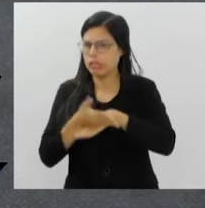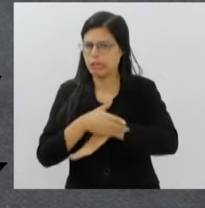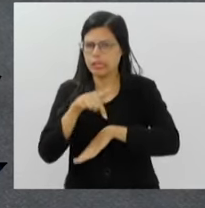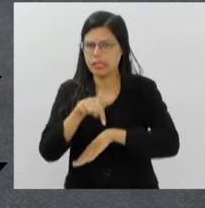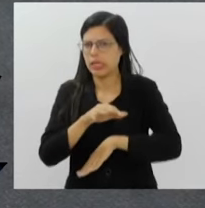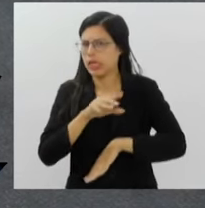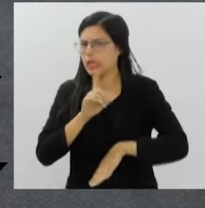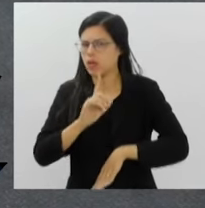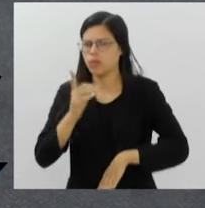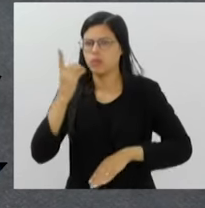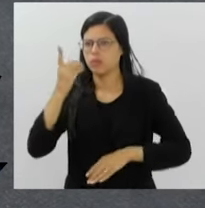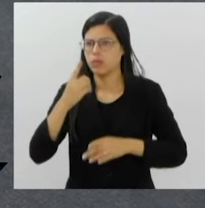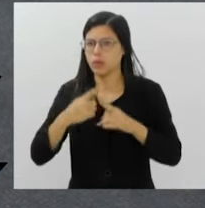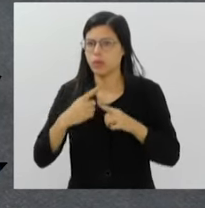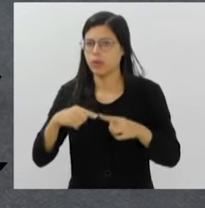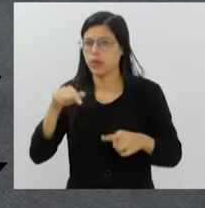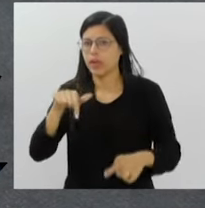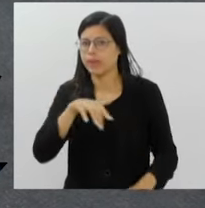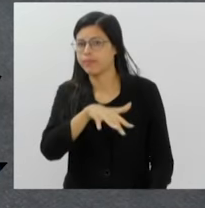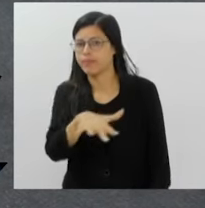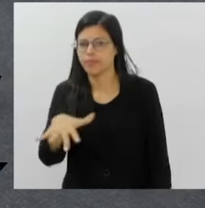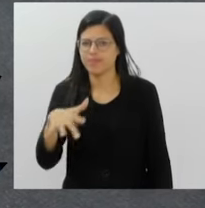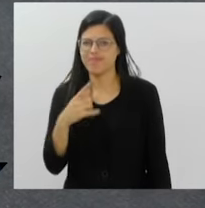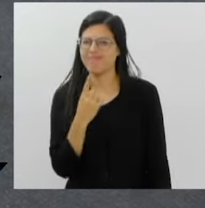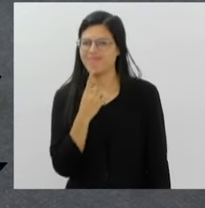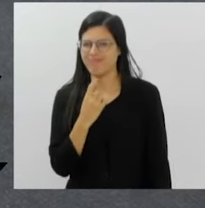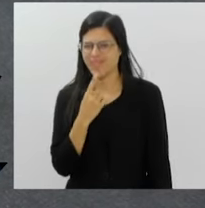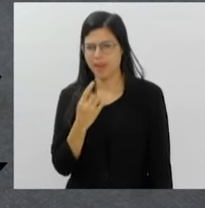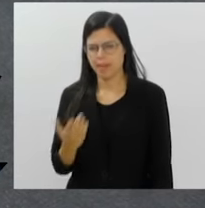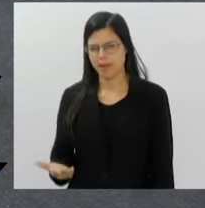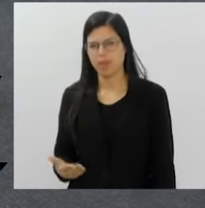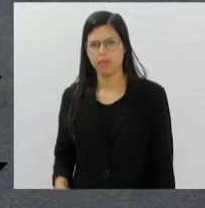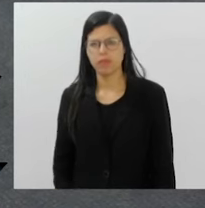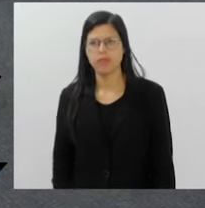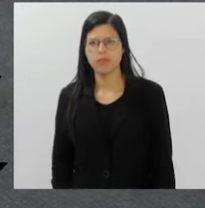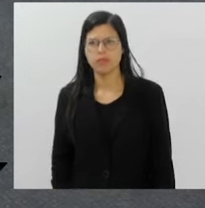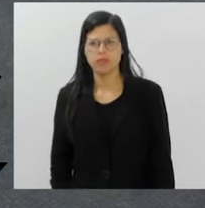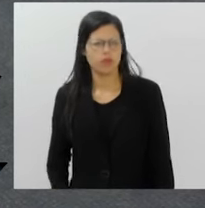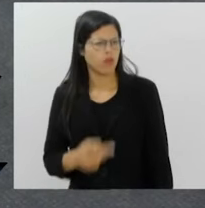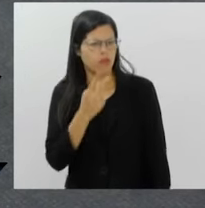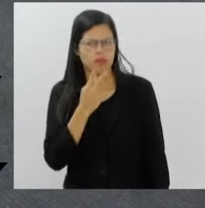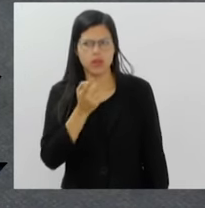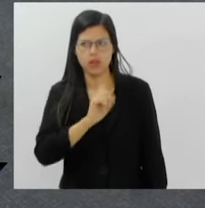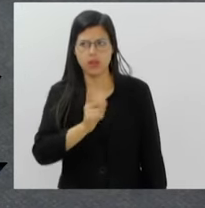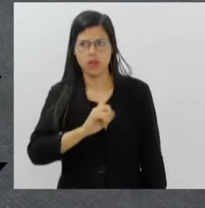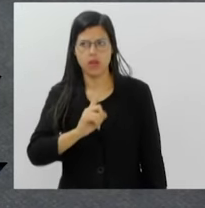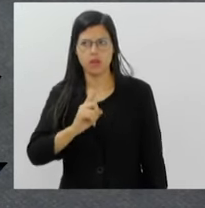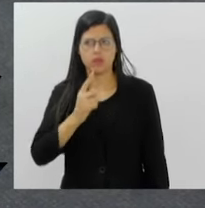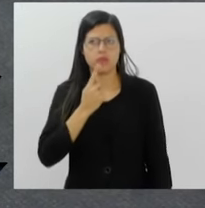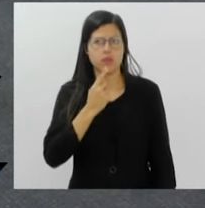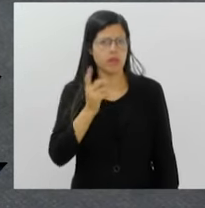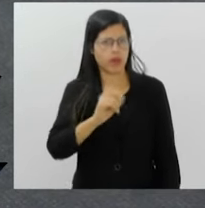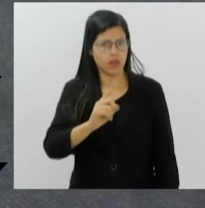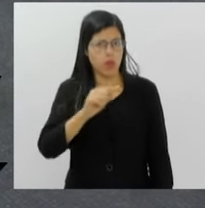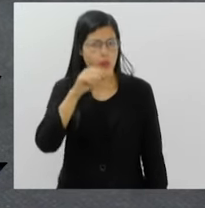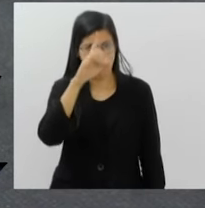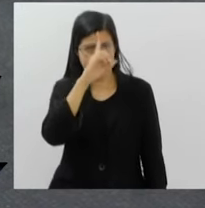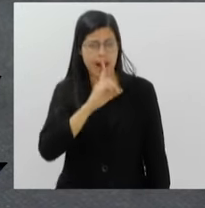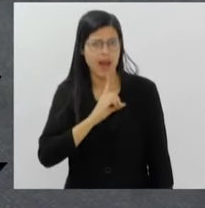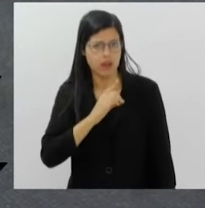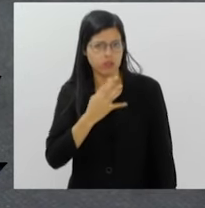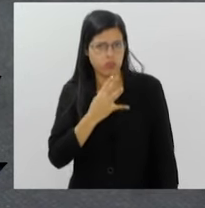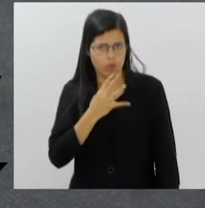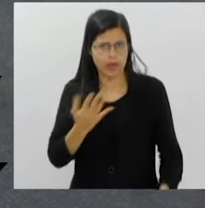área vermelha, Marquinho. Sem noção? Falei, não, não é vermelha, lá é amarela, eu conheço, sou policial.